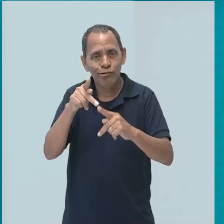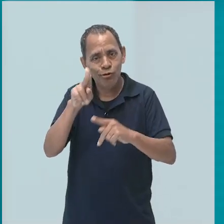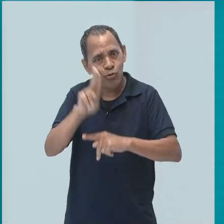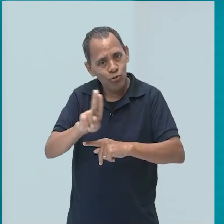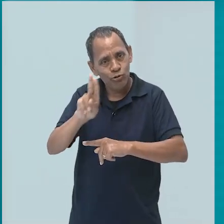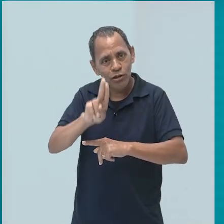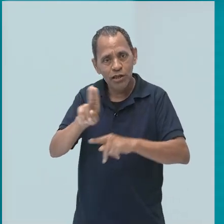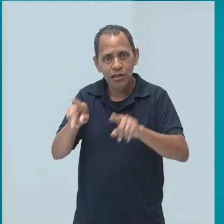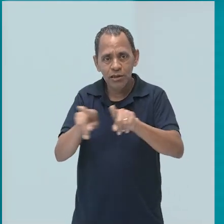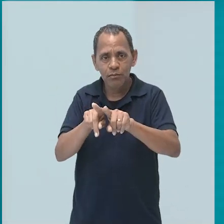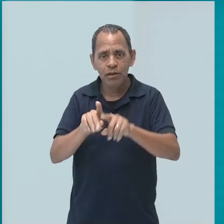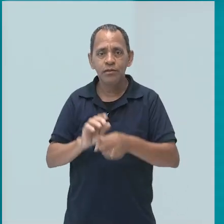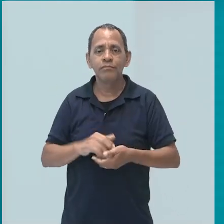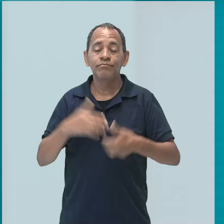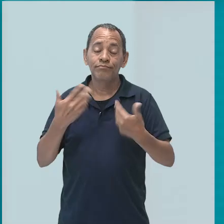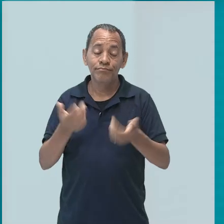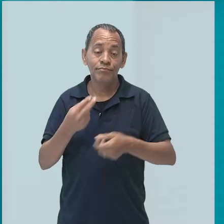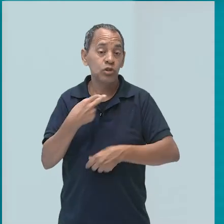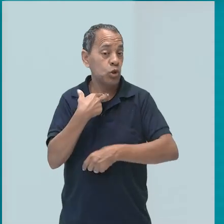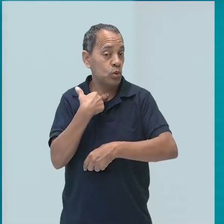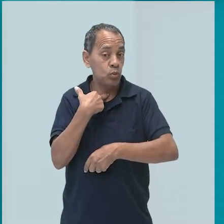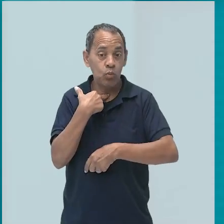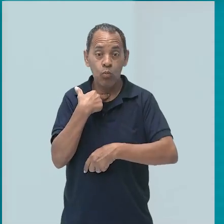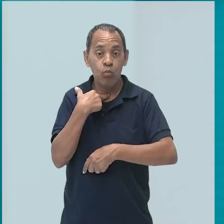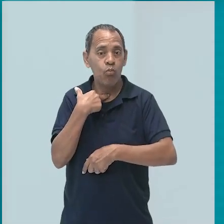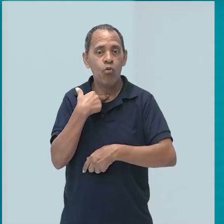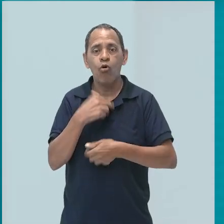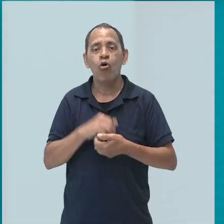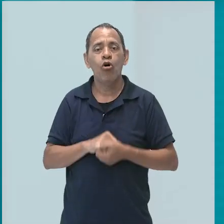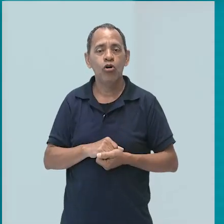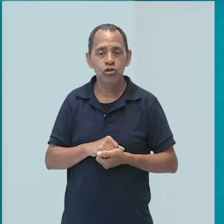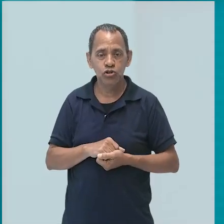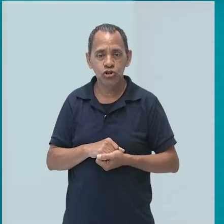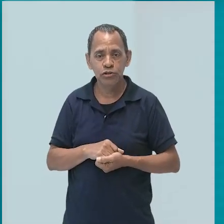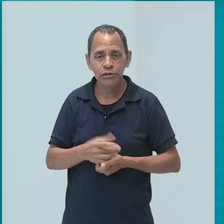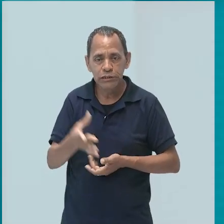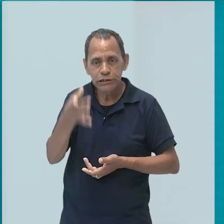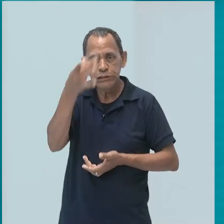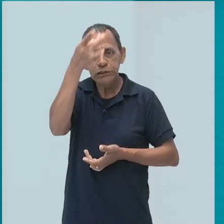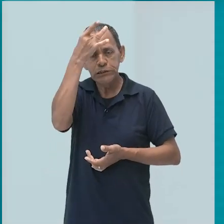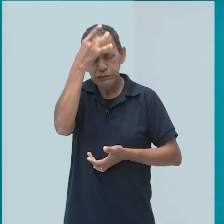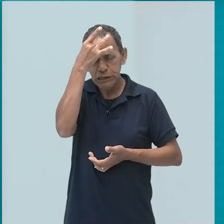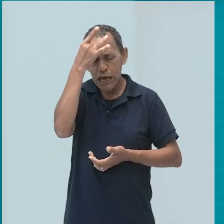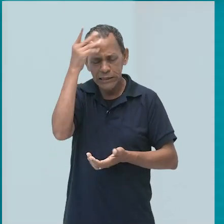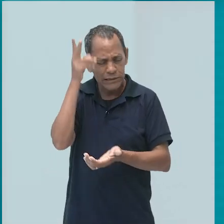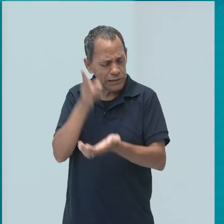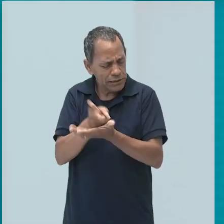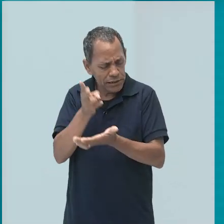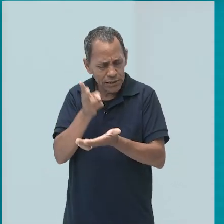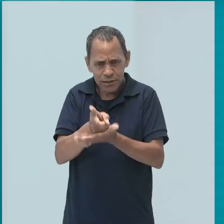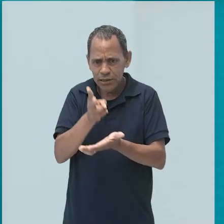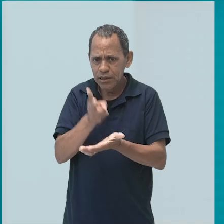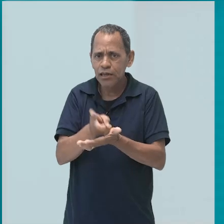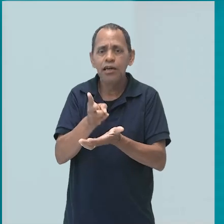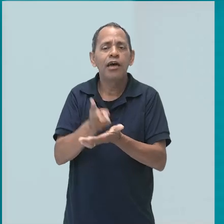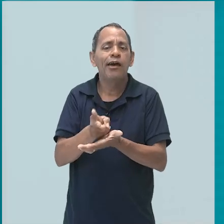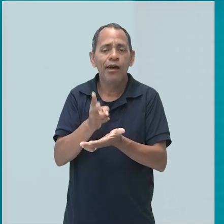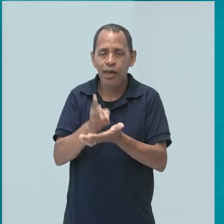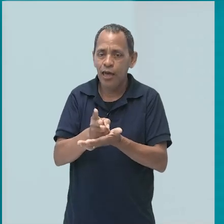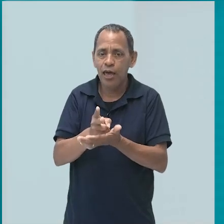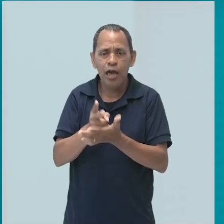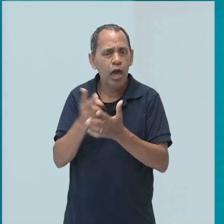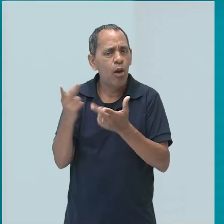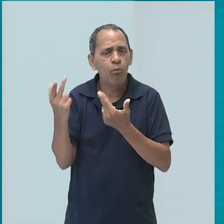pode fixar determinada ideia para uma mesma preposição, pensando que sempre será essa ideia estabelecida em todos os contextos que ela